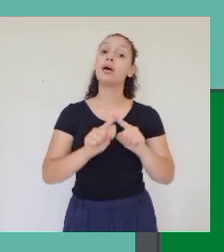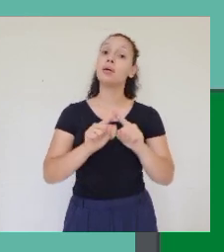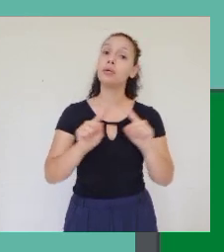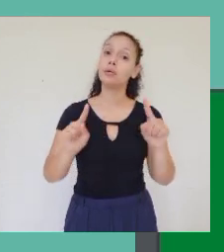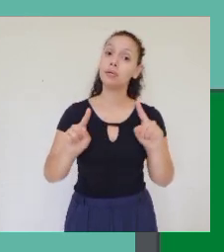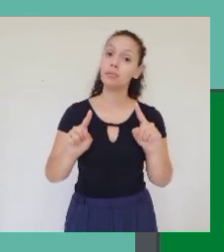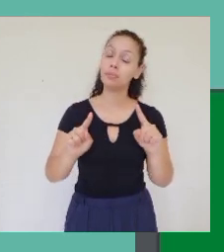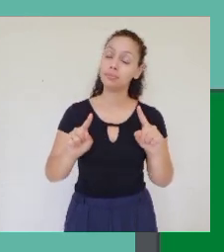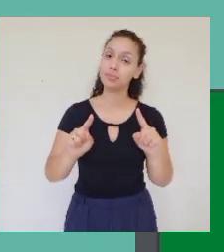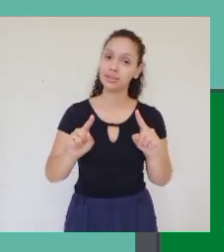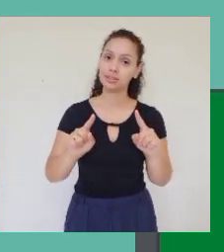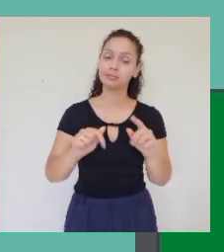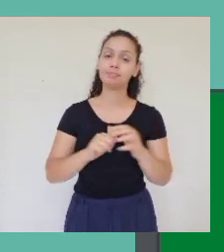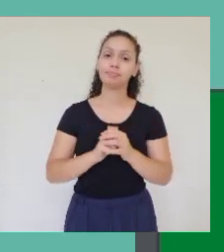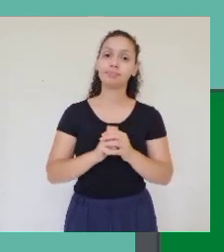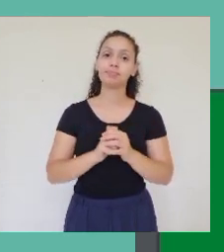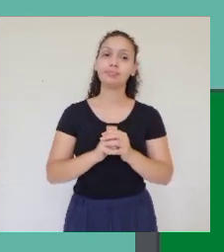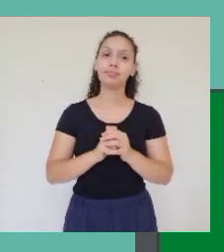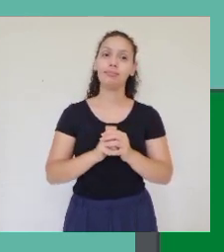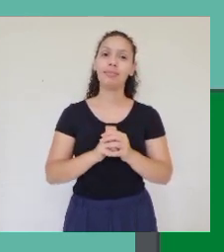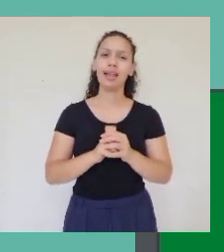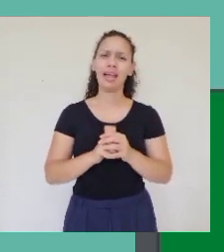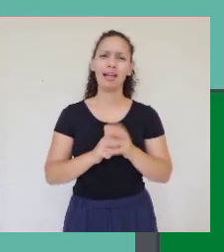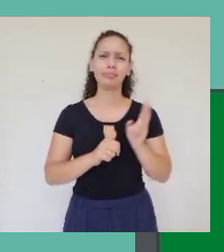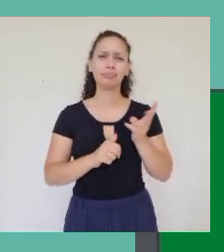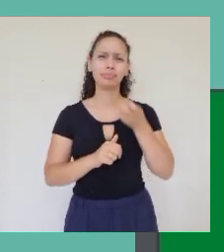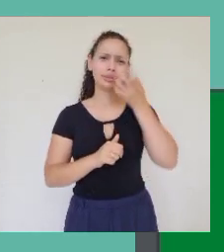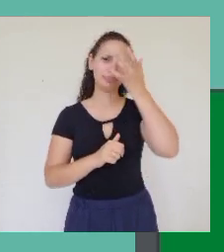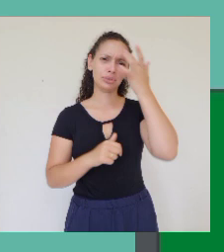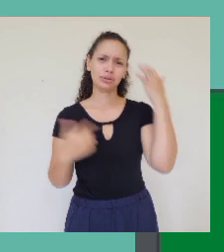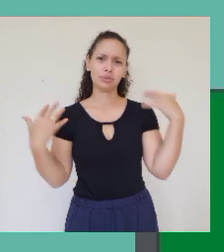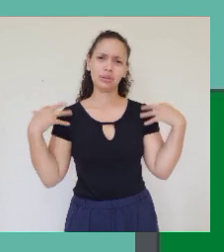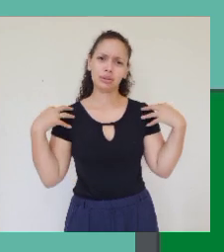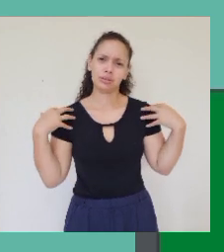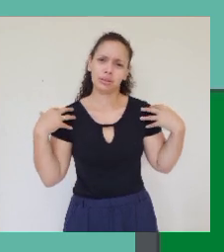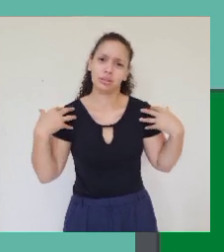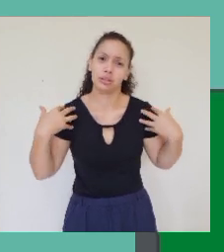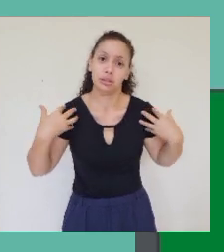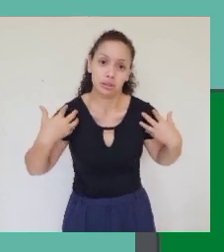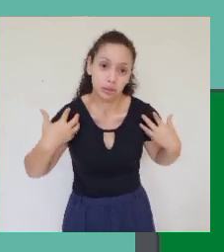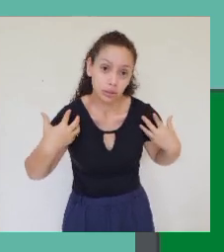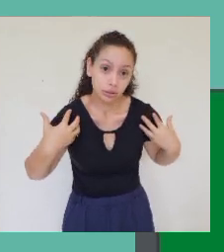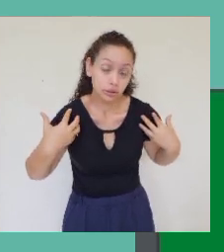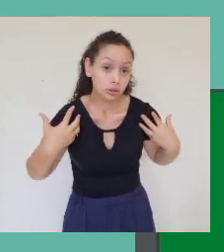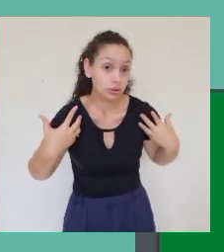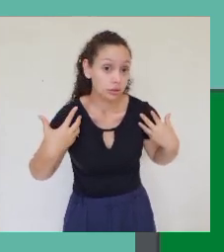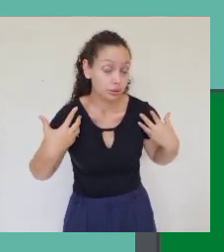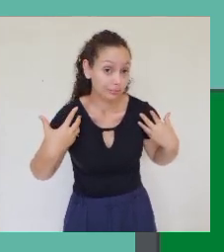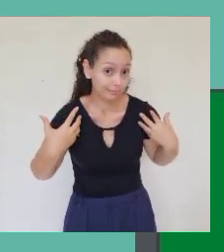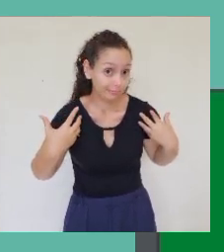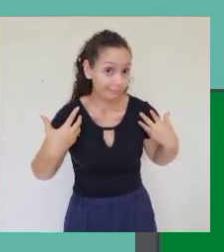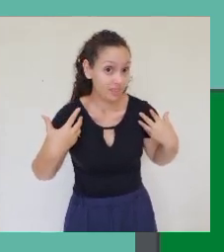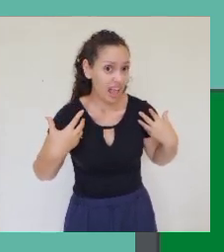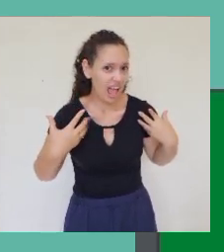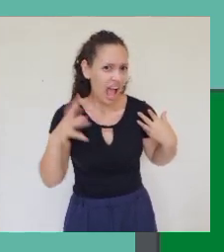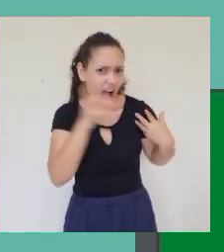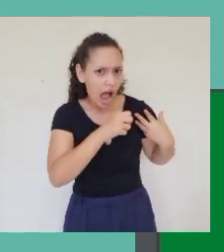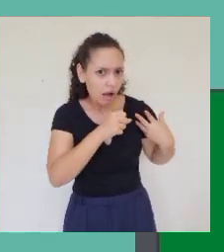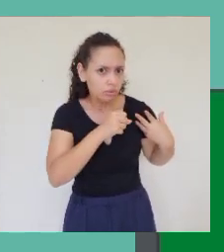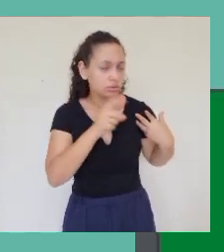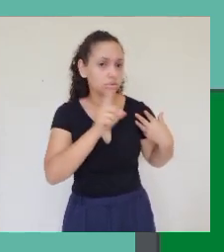aquele indivíduo que a gente vê que ele está muito anteriorizado, muito corcunda, aquela figura de livro, ela é com o tempo,